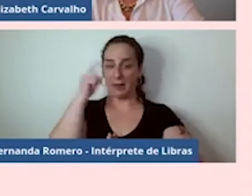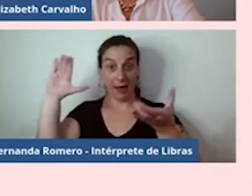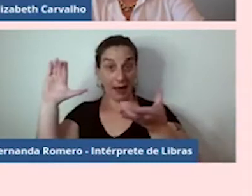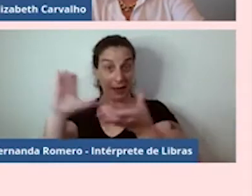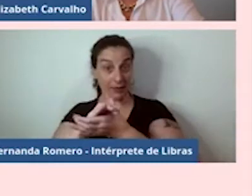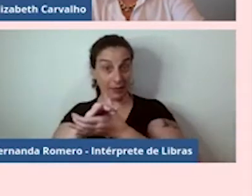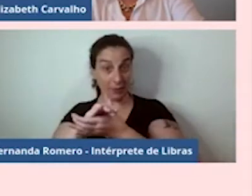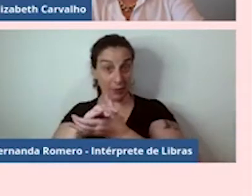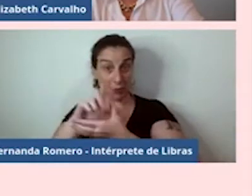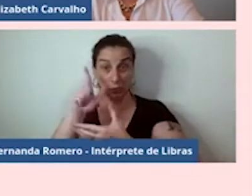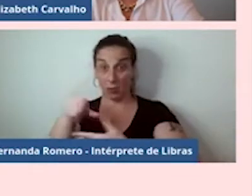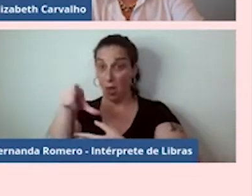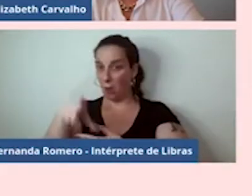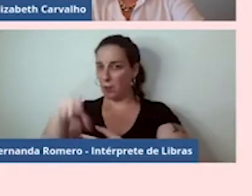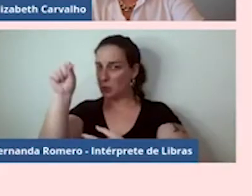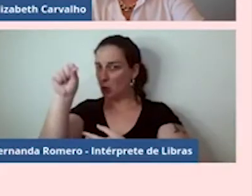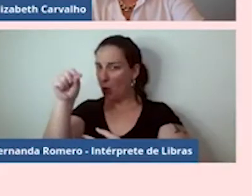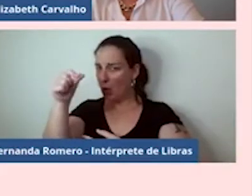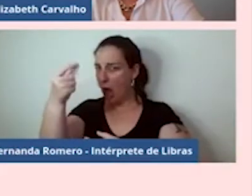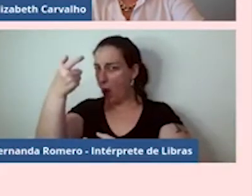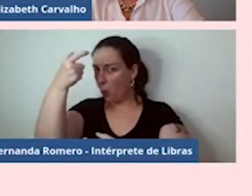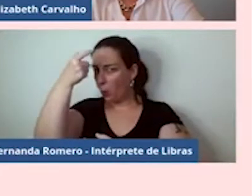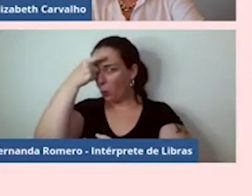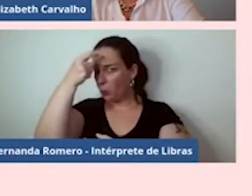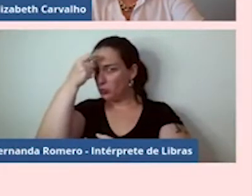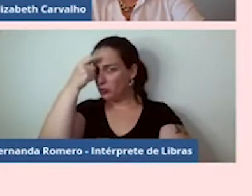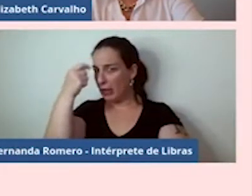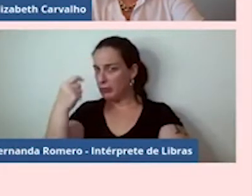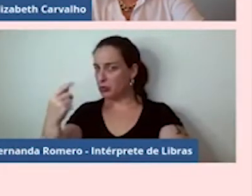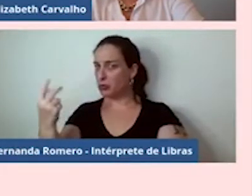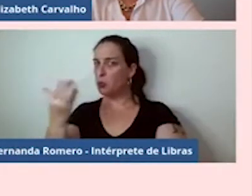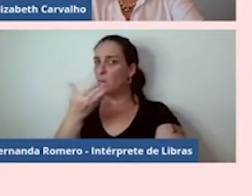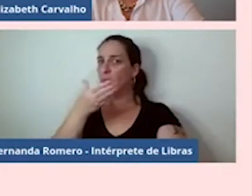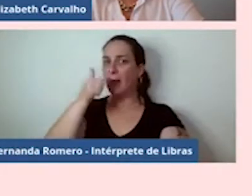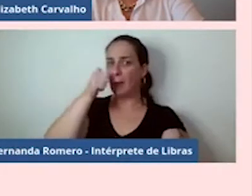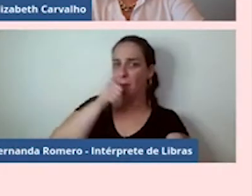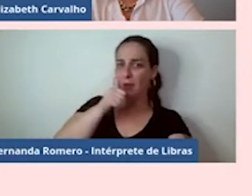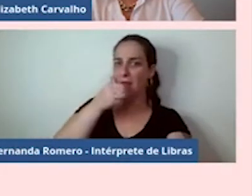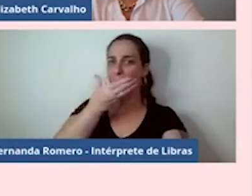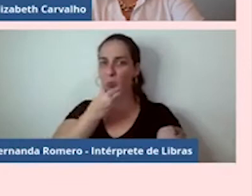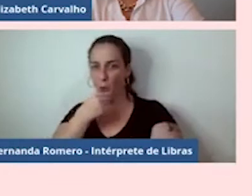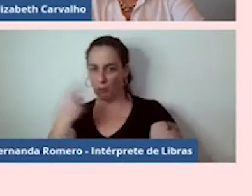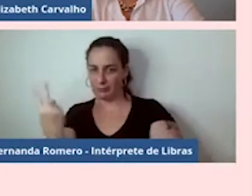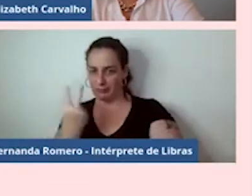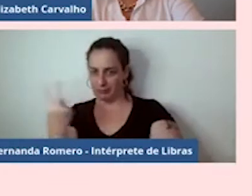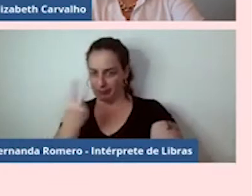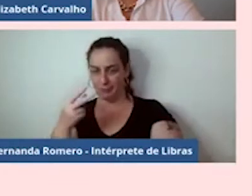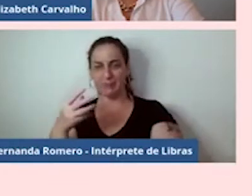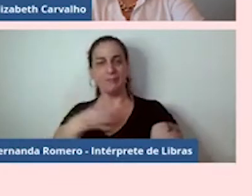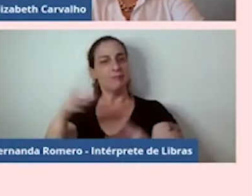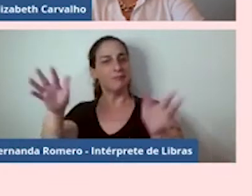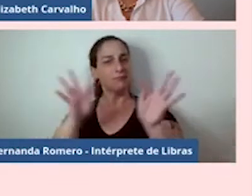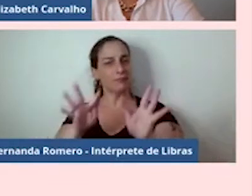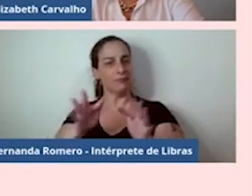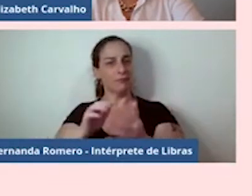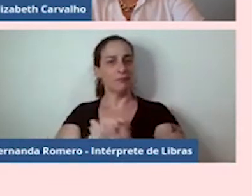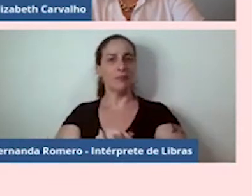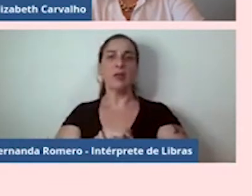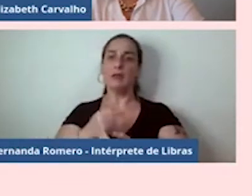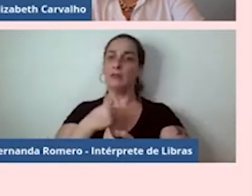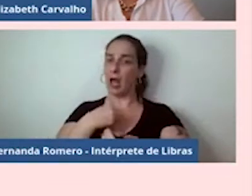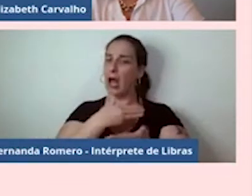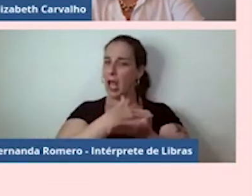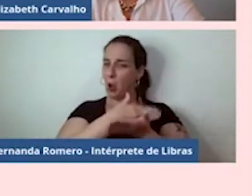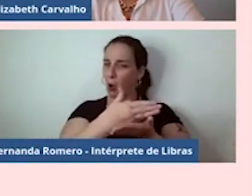escolha consciente de ambas as partes, para que todo mundo ficasse feliz naquilo, né? E aí, quando eu comecei a namorar o meu marido,